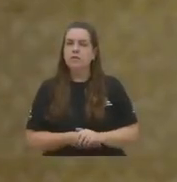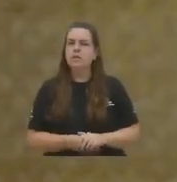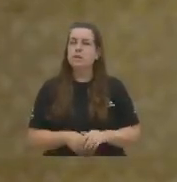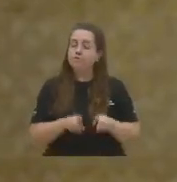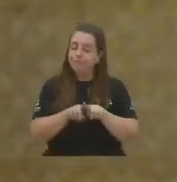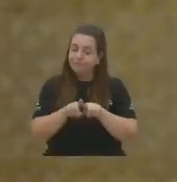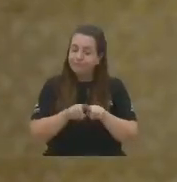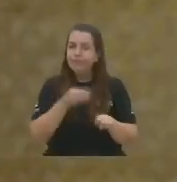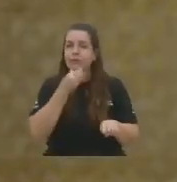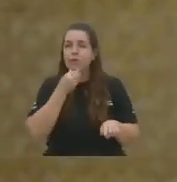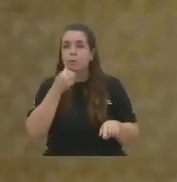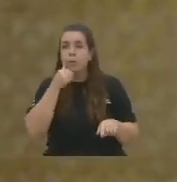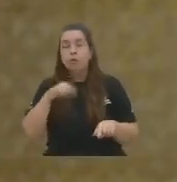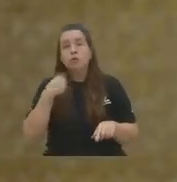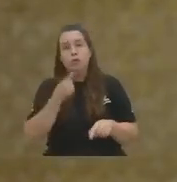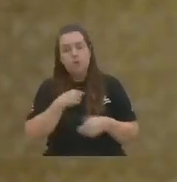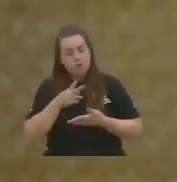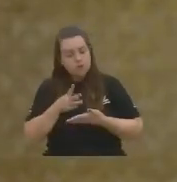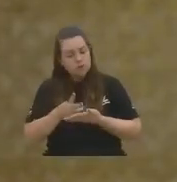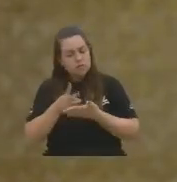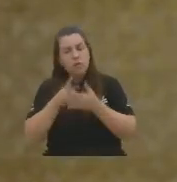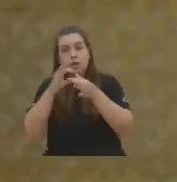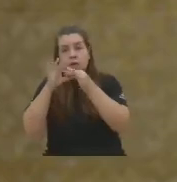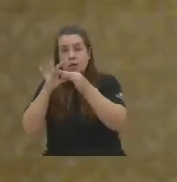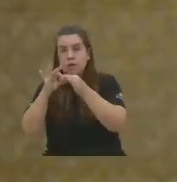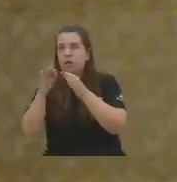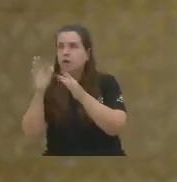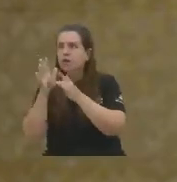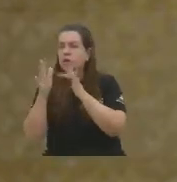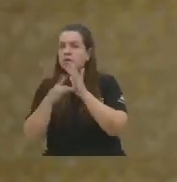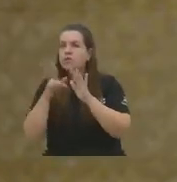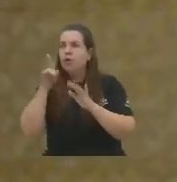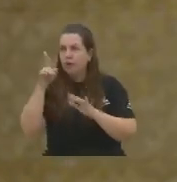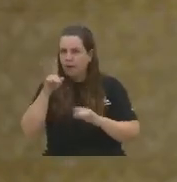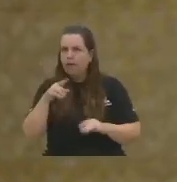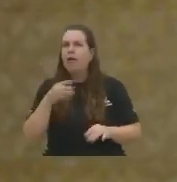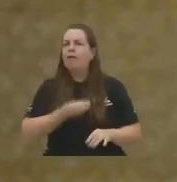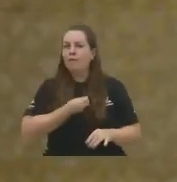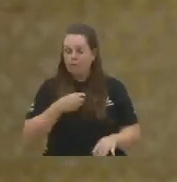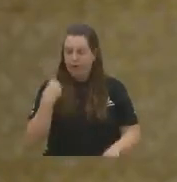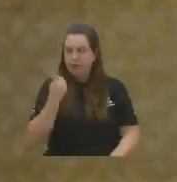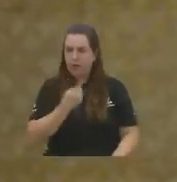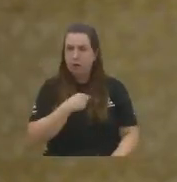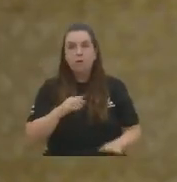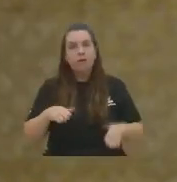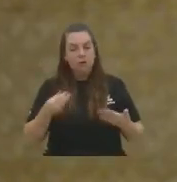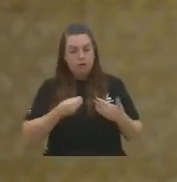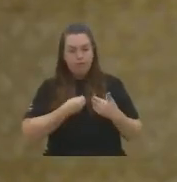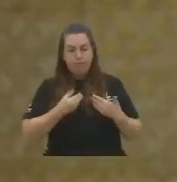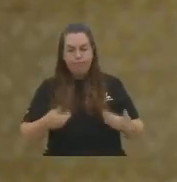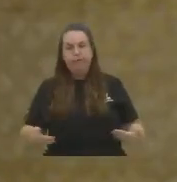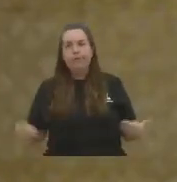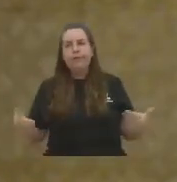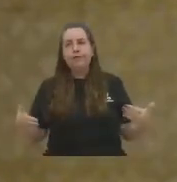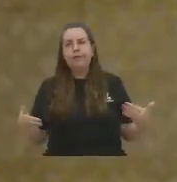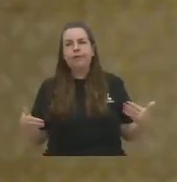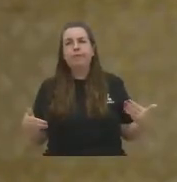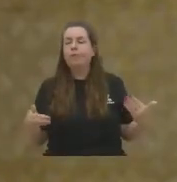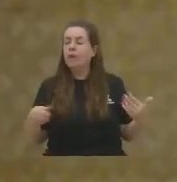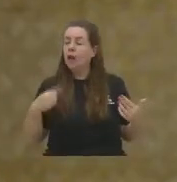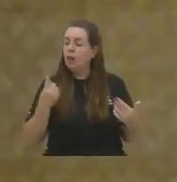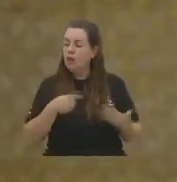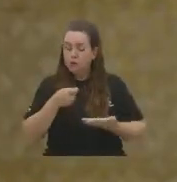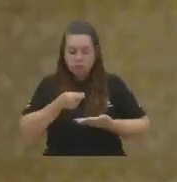permanecermos em Cristo, que é nossa vida, então a nossa existência, as